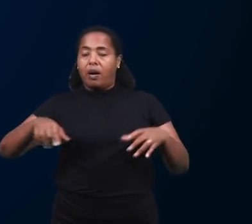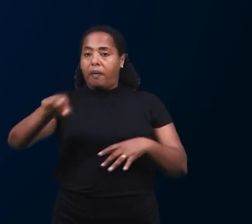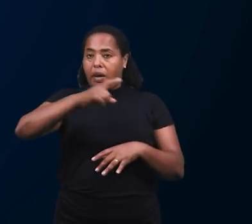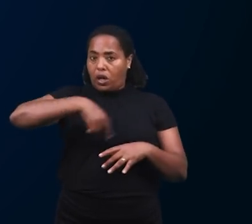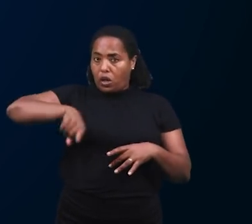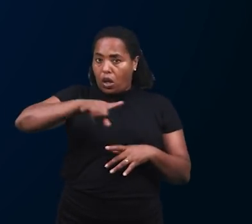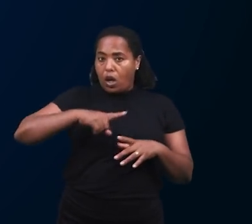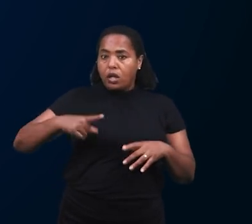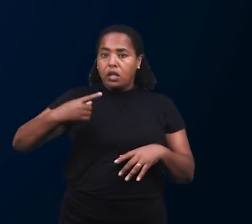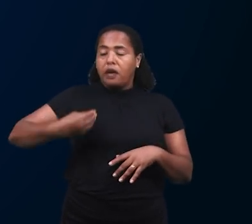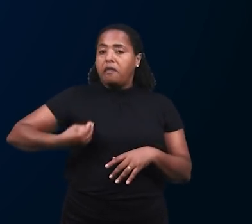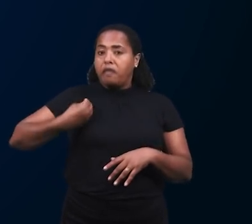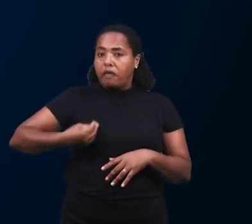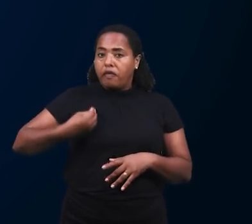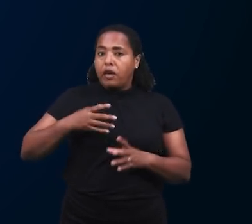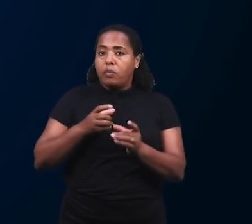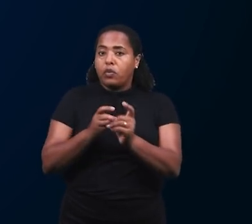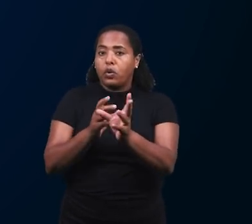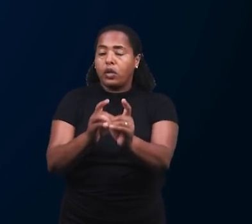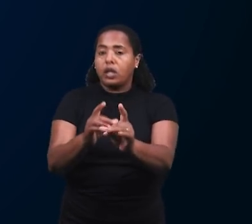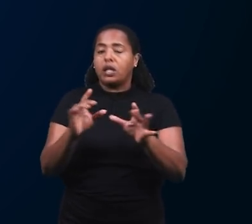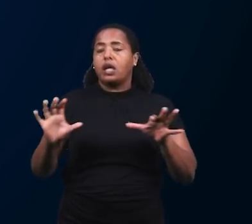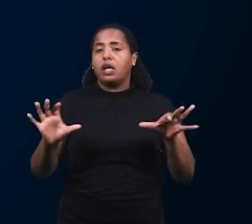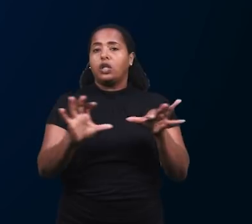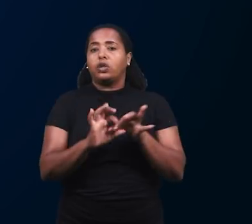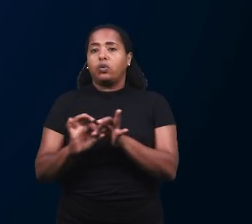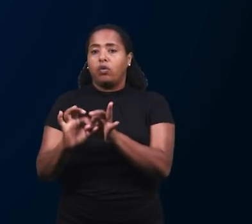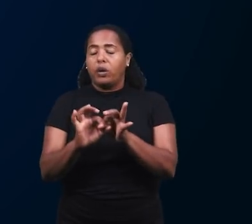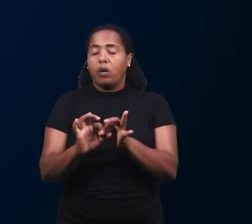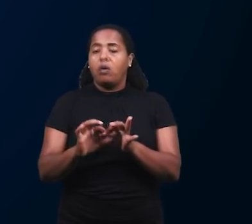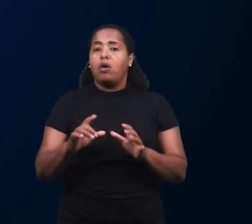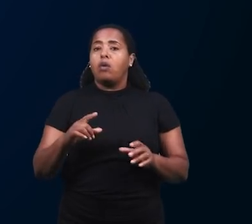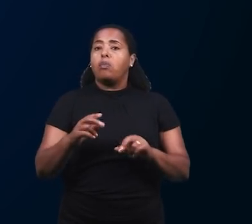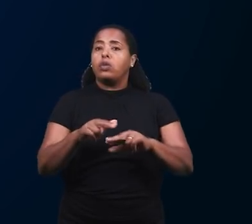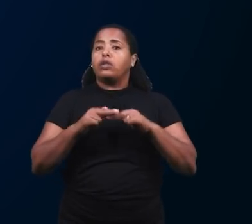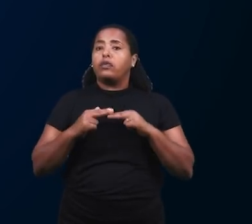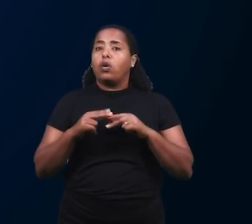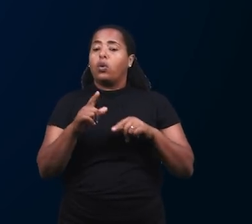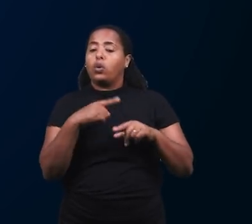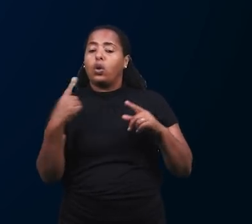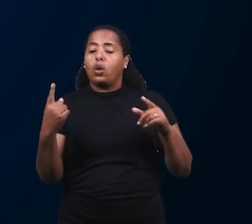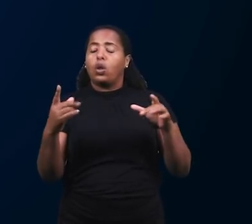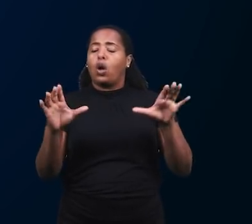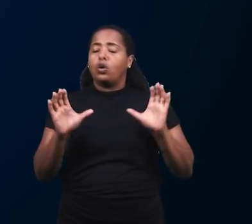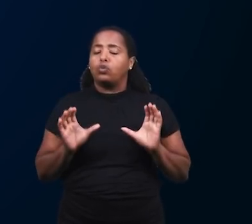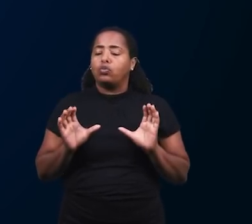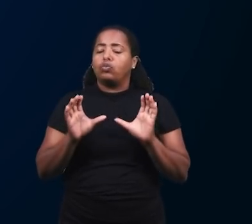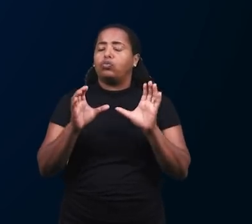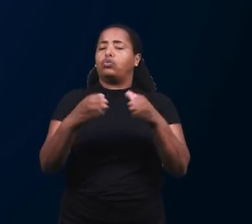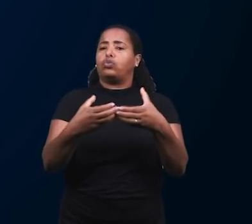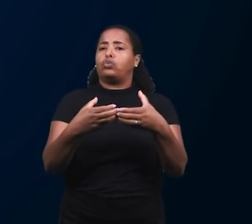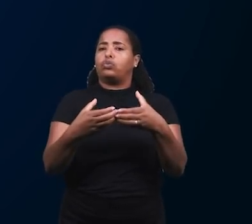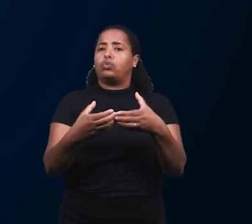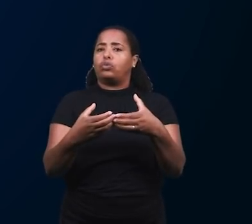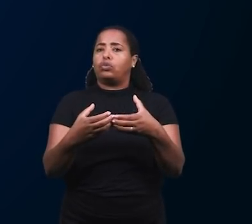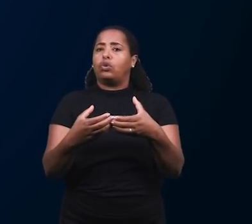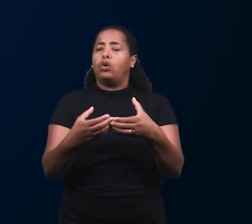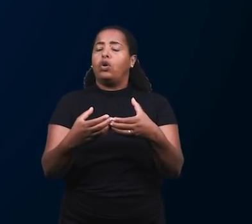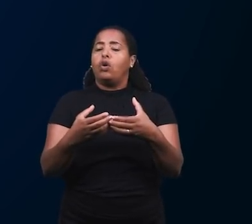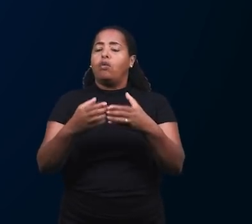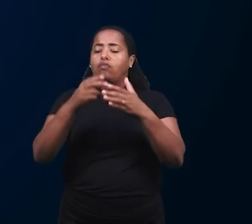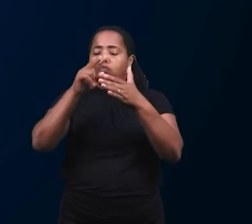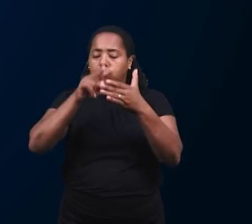distanciamento social, a igreja tem podido viver uma doutrina da comunhão, porque nós nos ajuntamos,